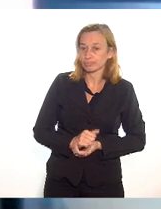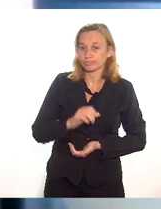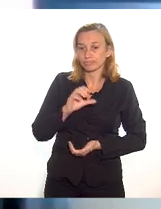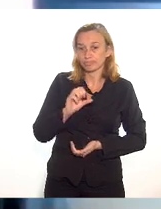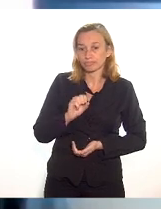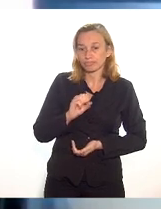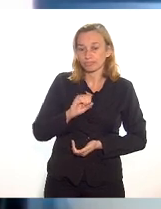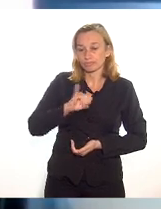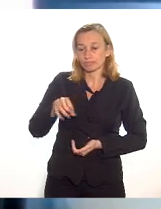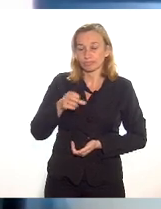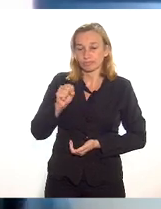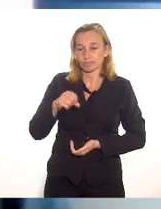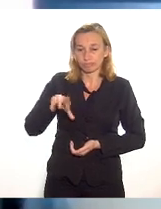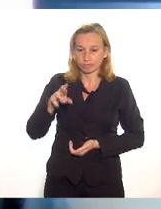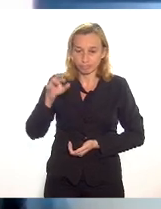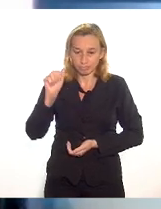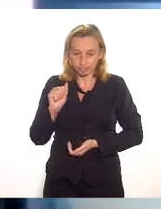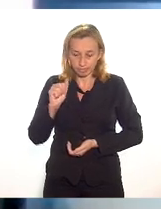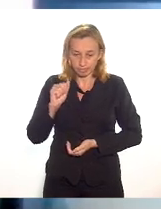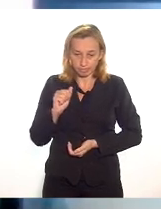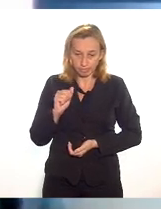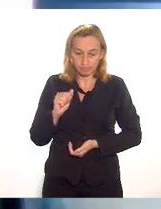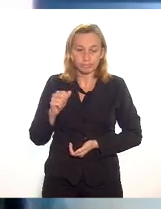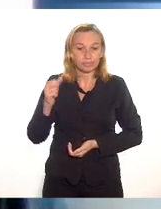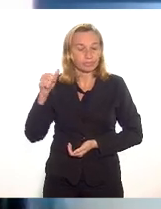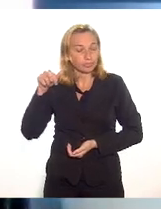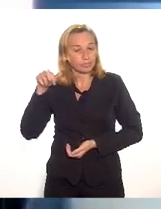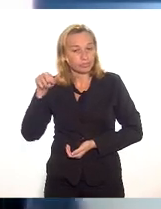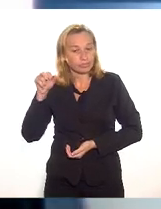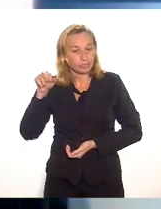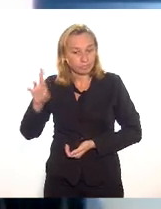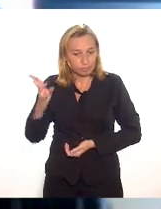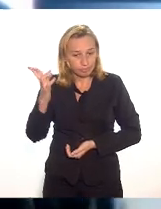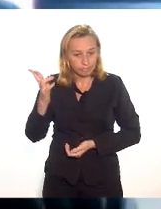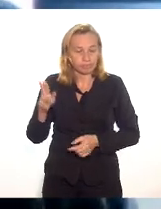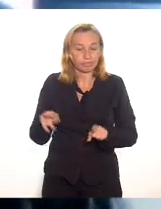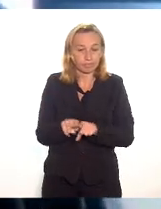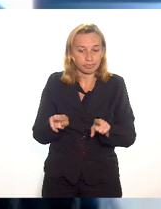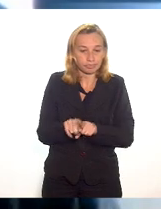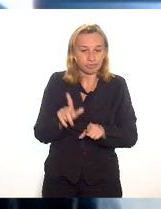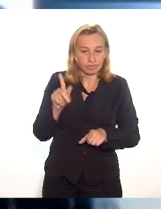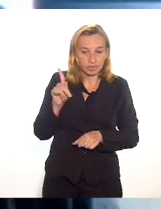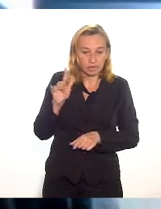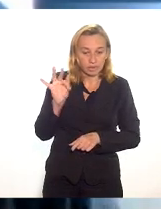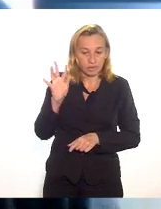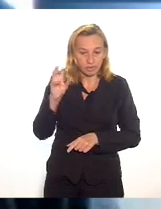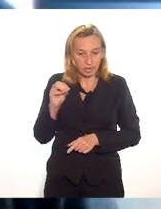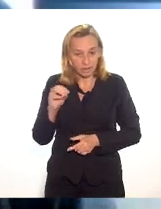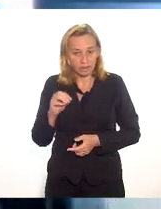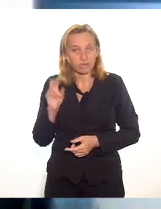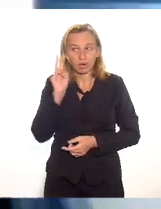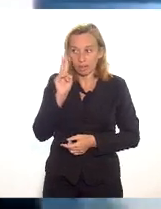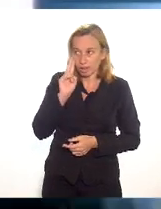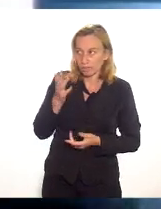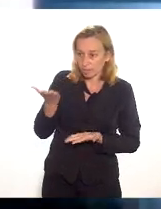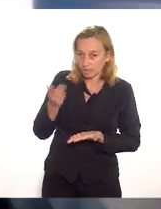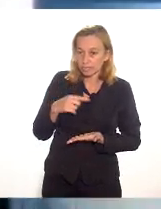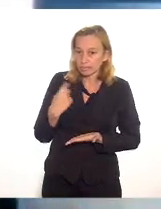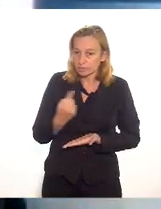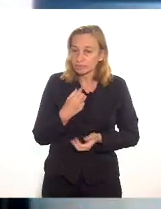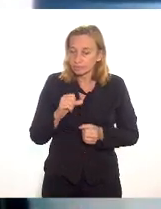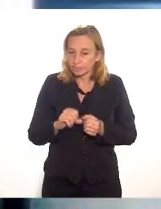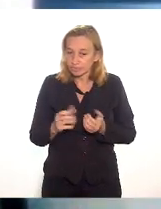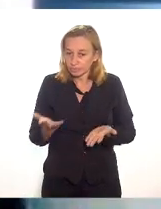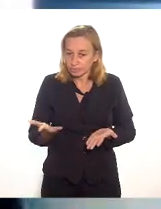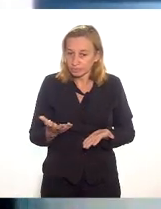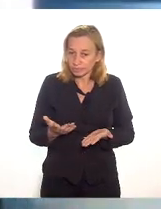né? Eliomar e Serafine bem lembram, Bontempo ainda não estava aqui conosco, nós pusemos ele para